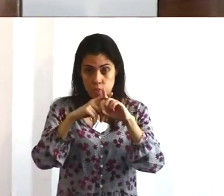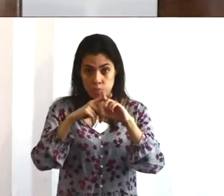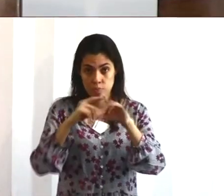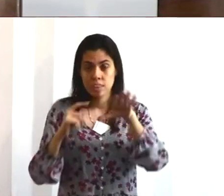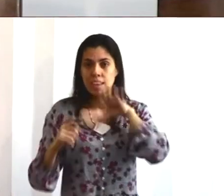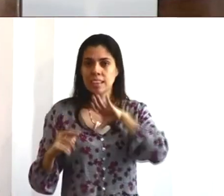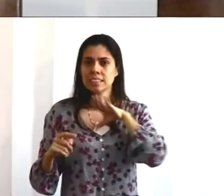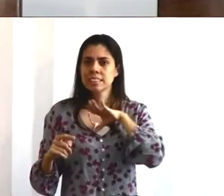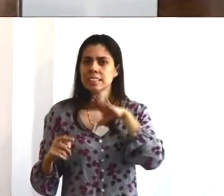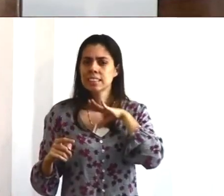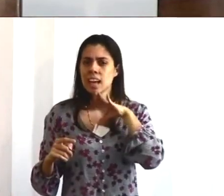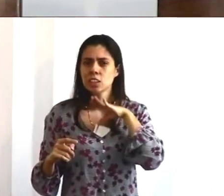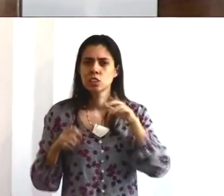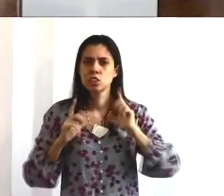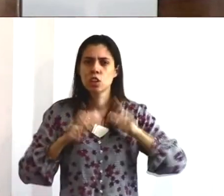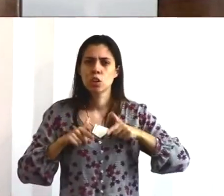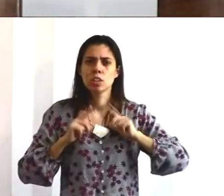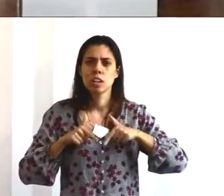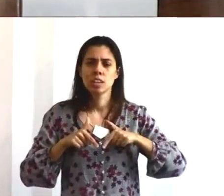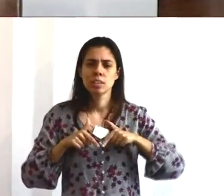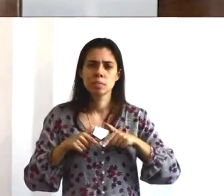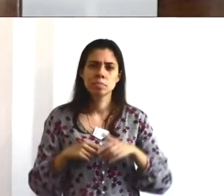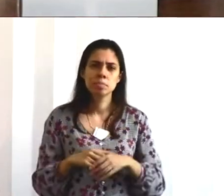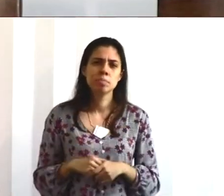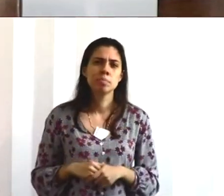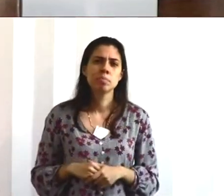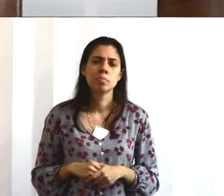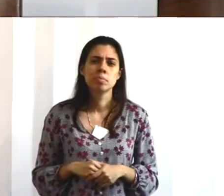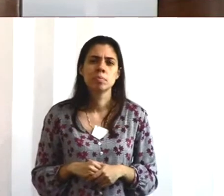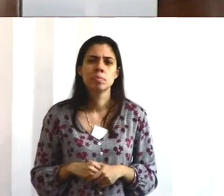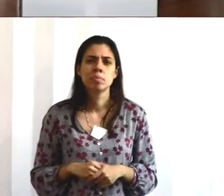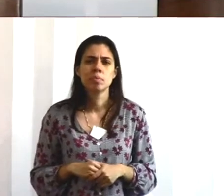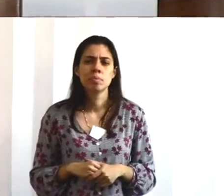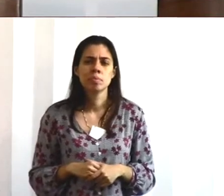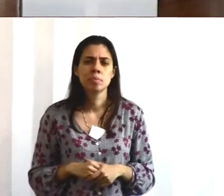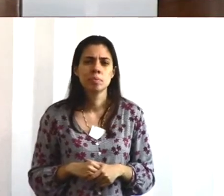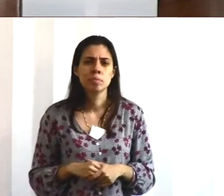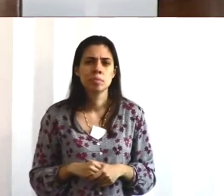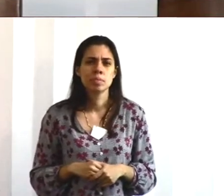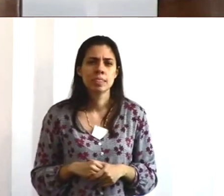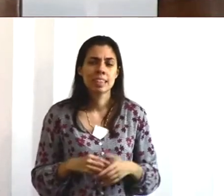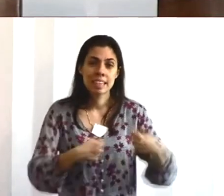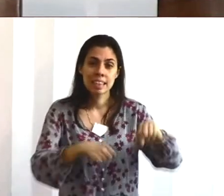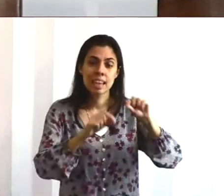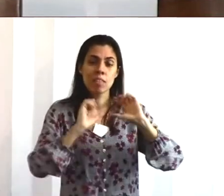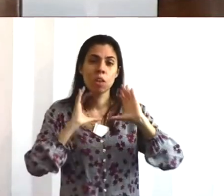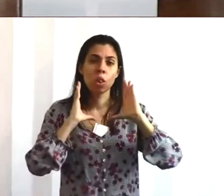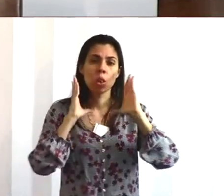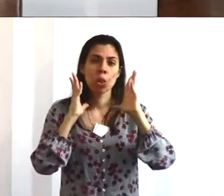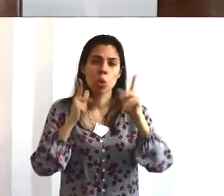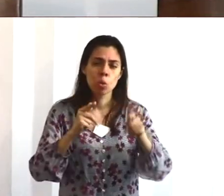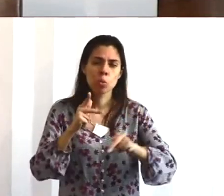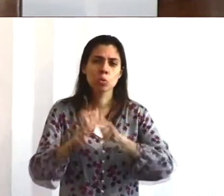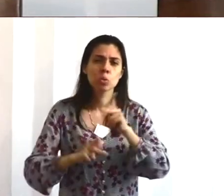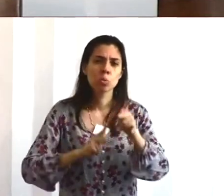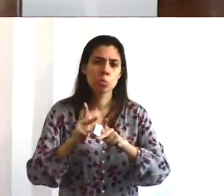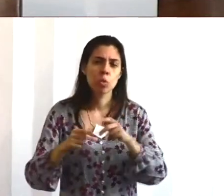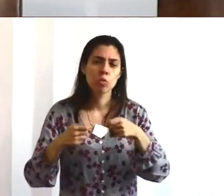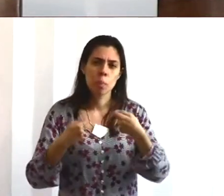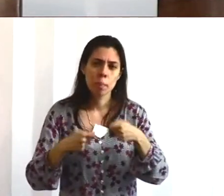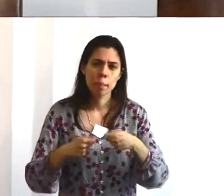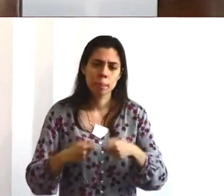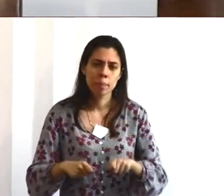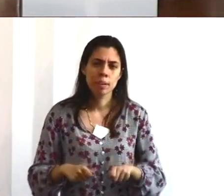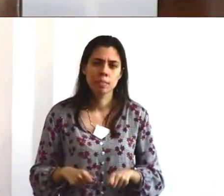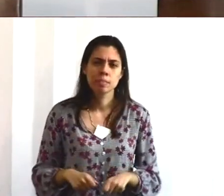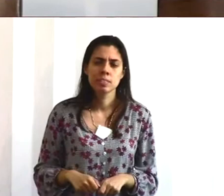Deus que providenciava tudo aquilo que as tribos de Israel precisavam. Mas Deus escolheu,